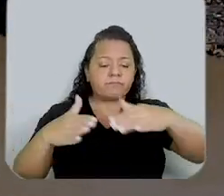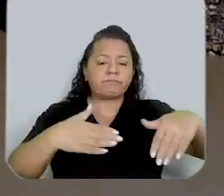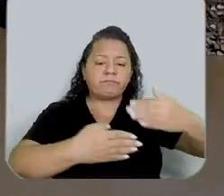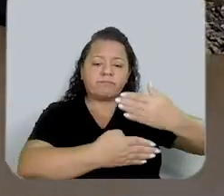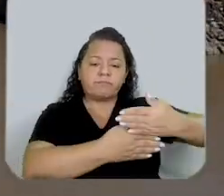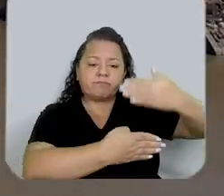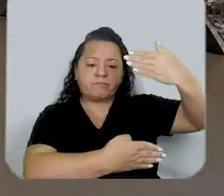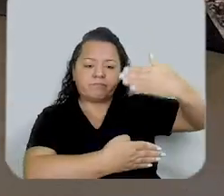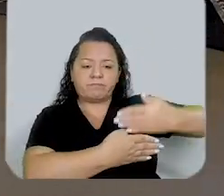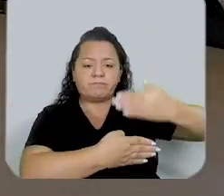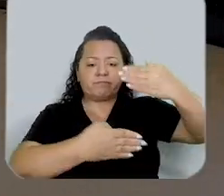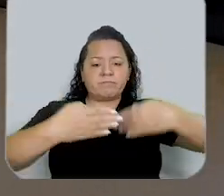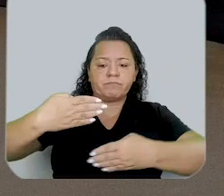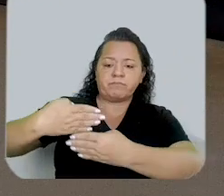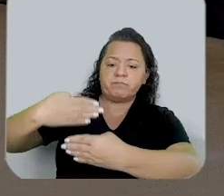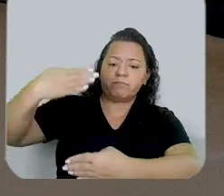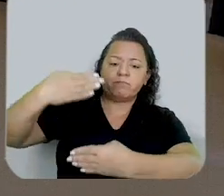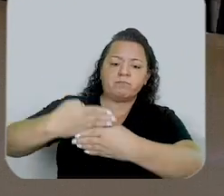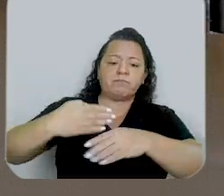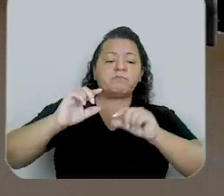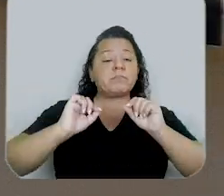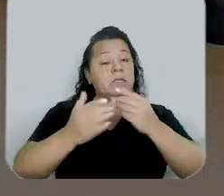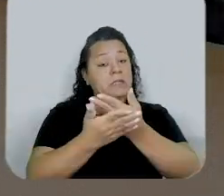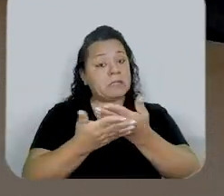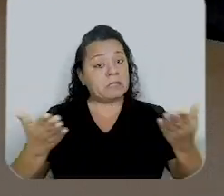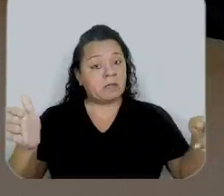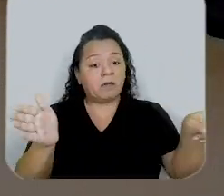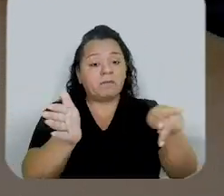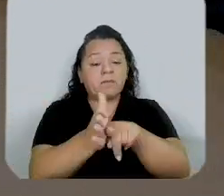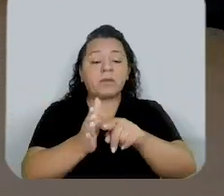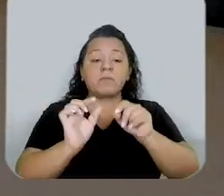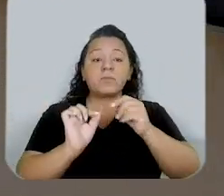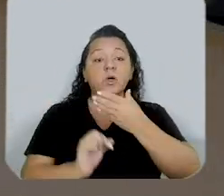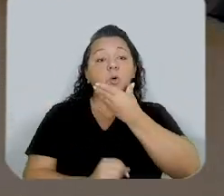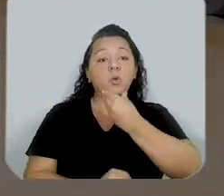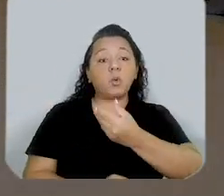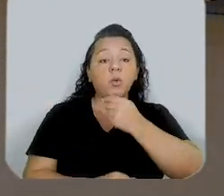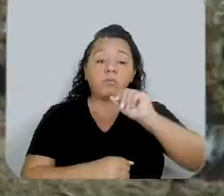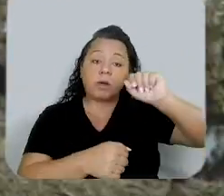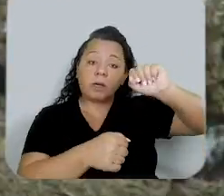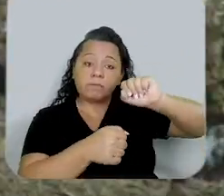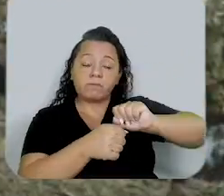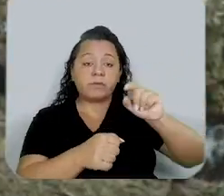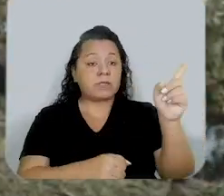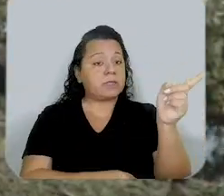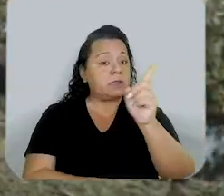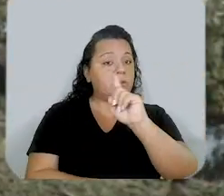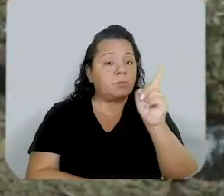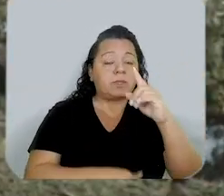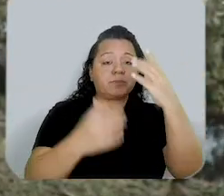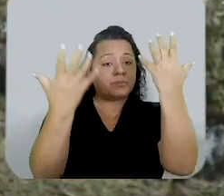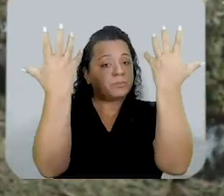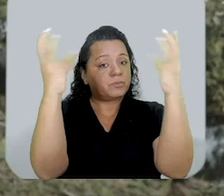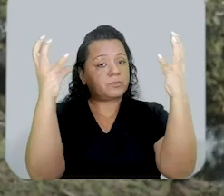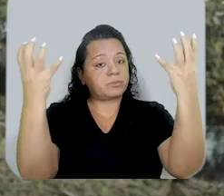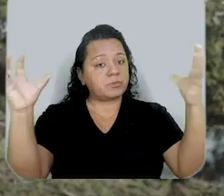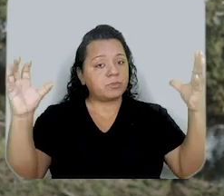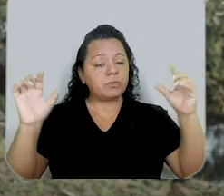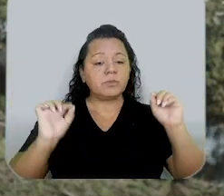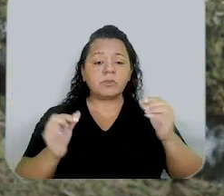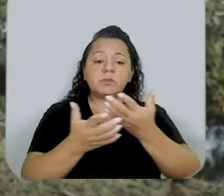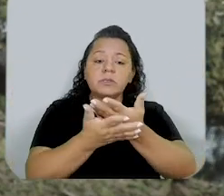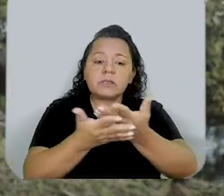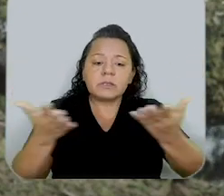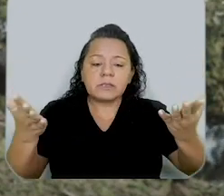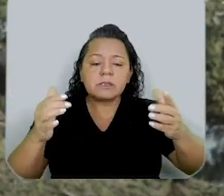feito pelo homem, não pela natureza. Né? Você vê o lago da Santo Antônio, pegou ali, quem conhece